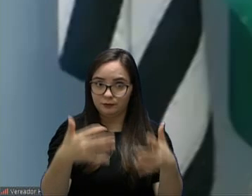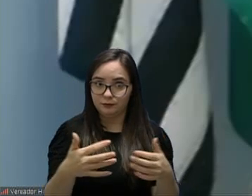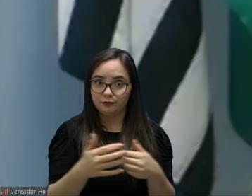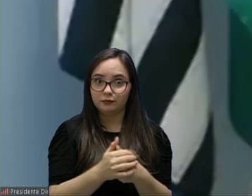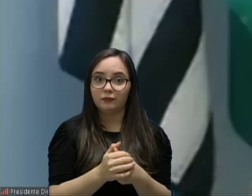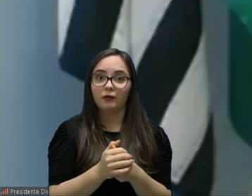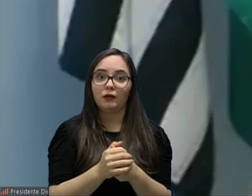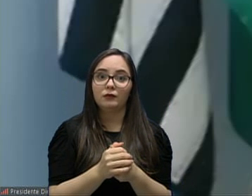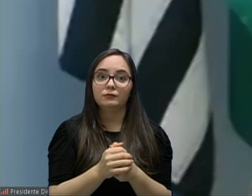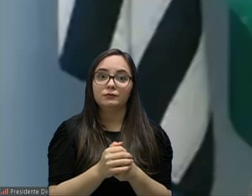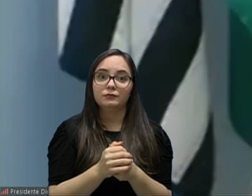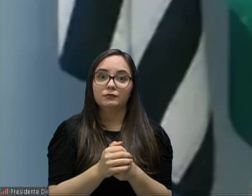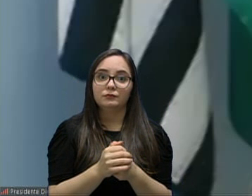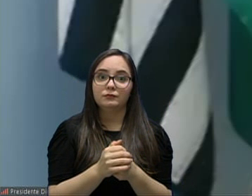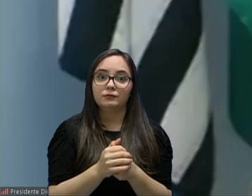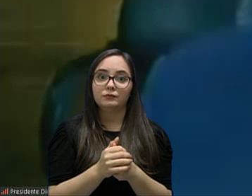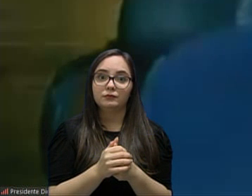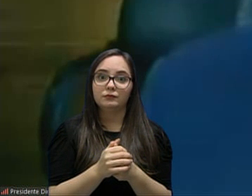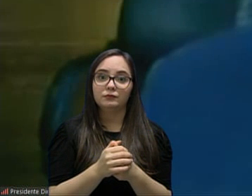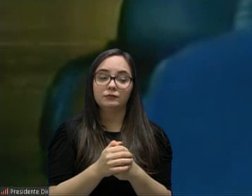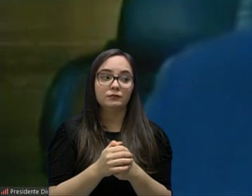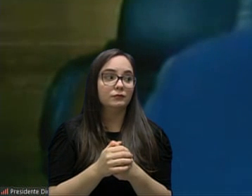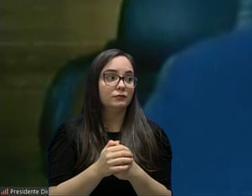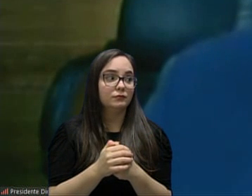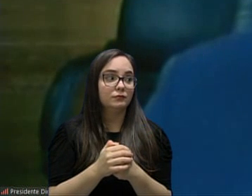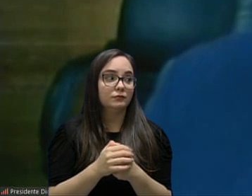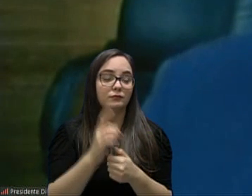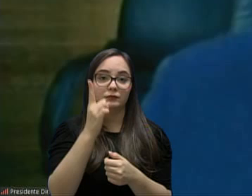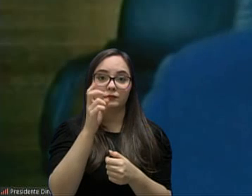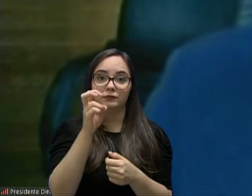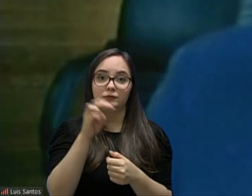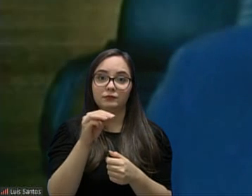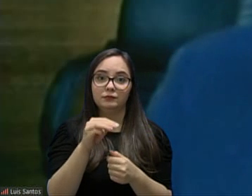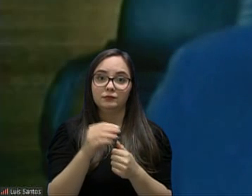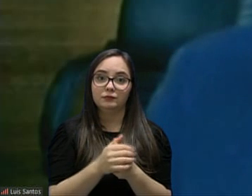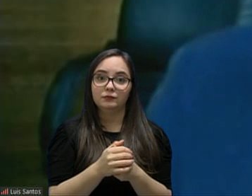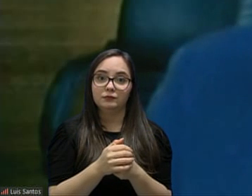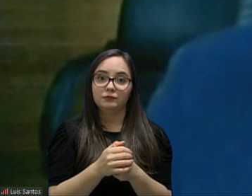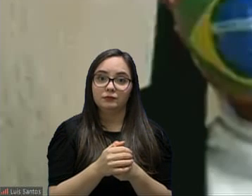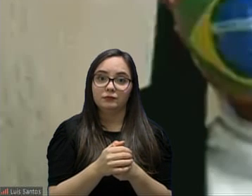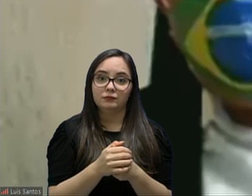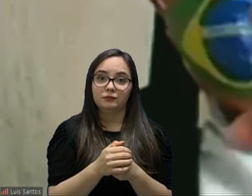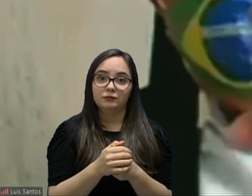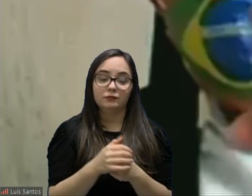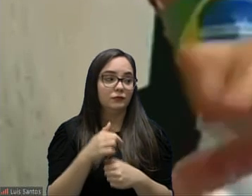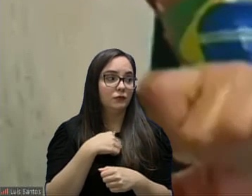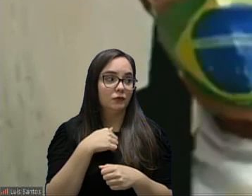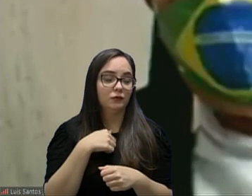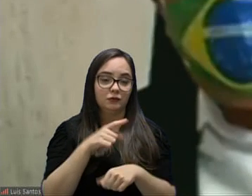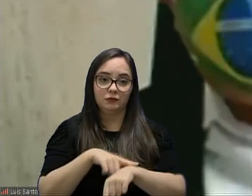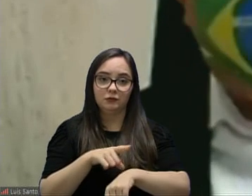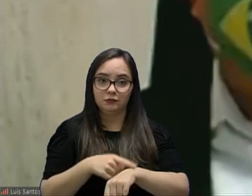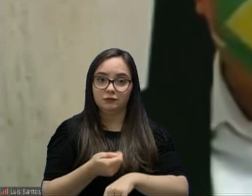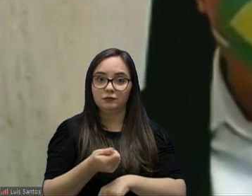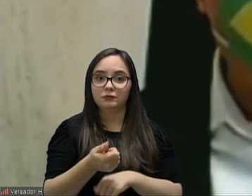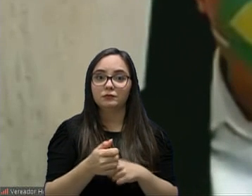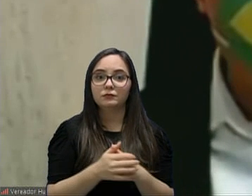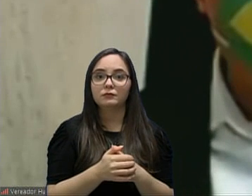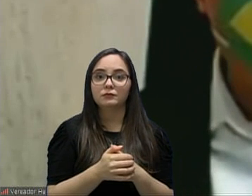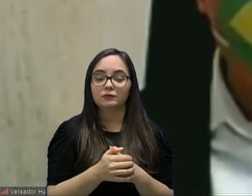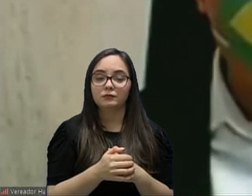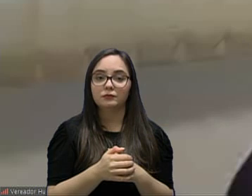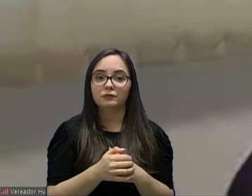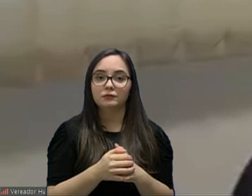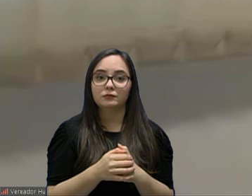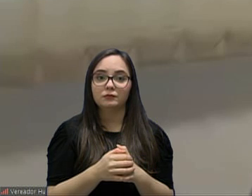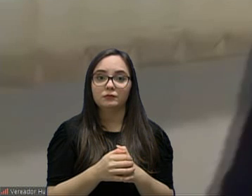aqui, precisamos de mais. É assim, ó. Mais 15 minutos. Eu estou passando. Eu uso meu tempo, vereador. Presidente. Tá bom, então, uso